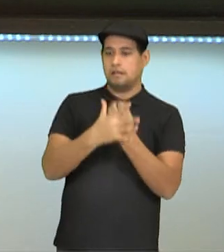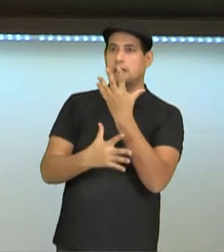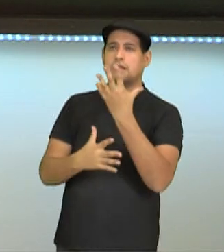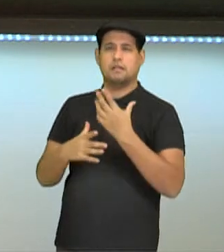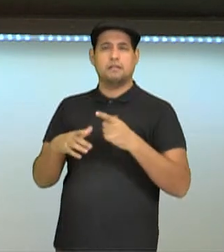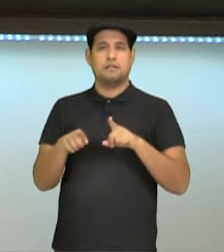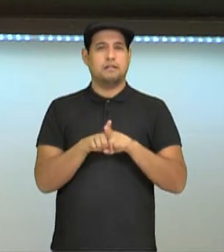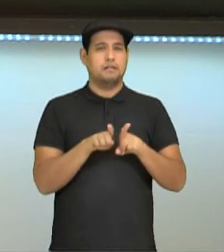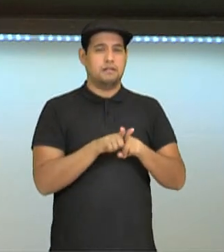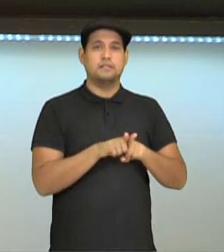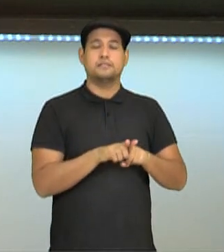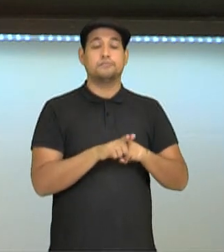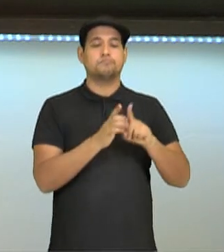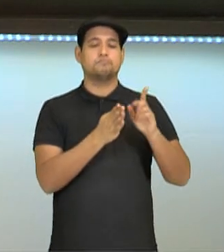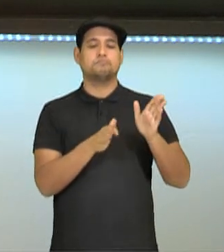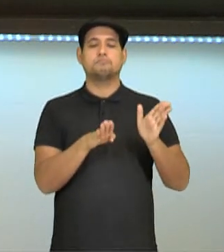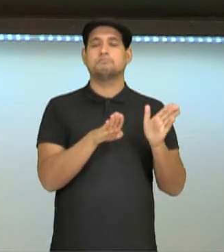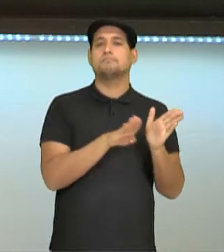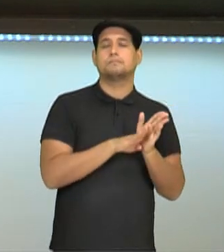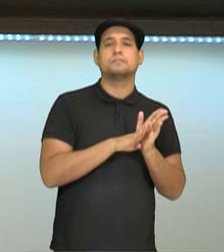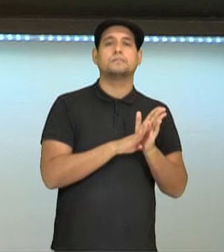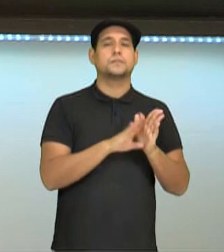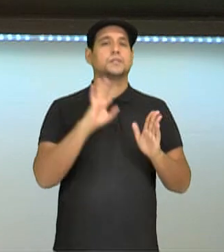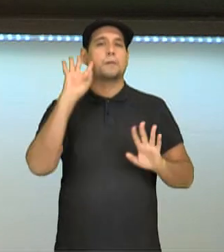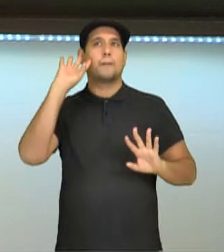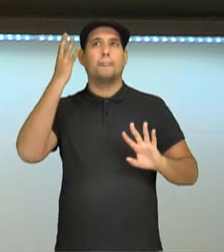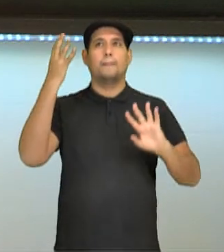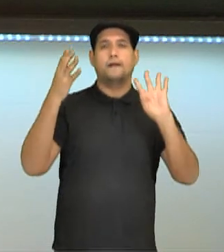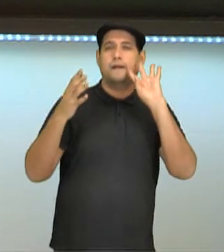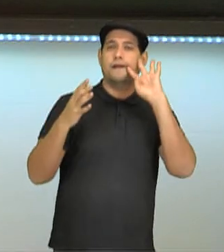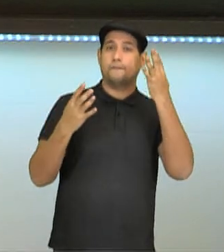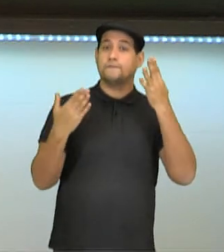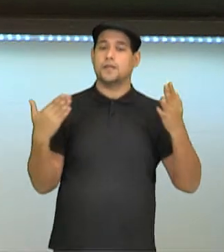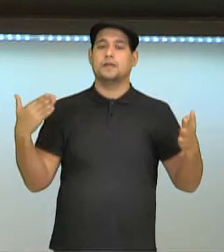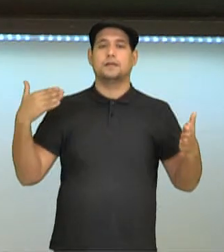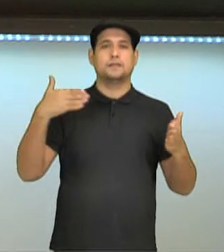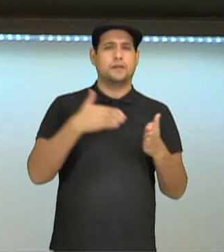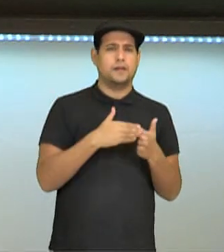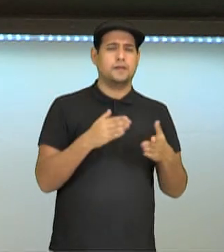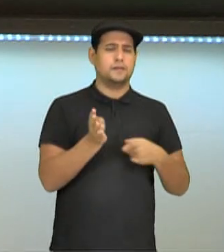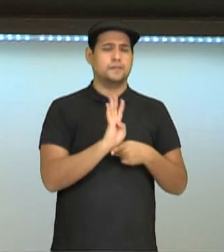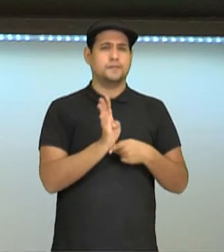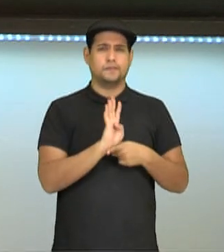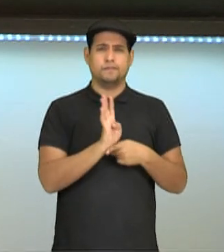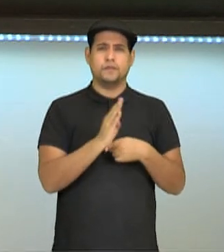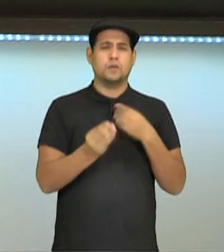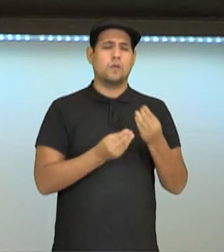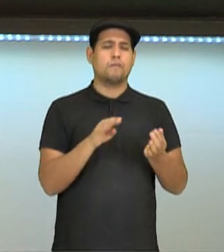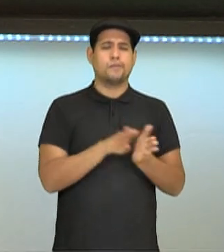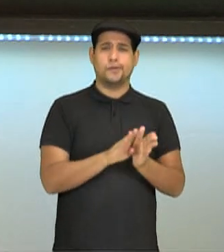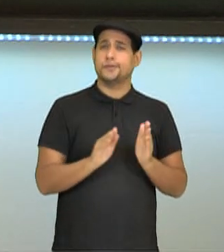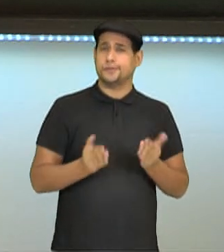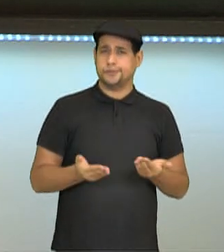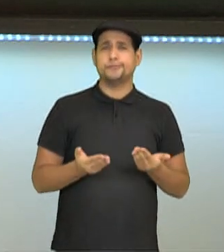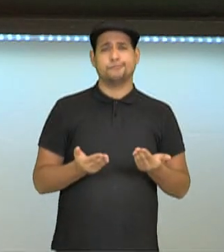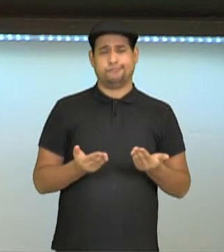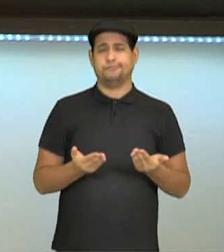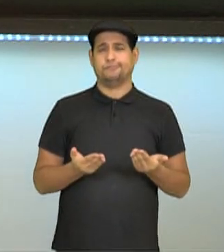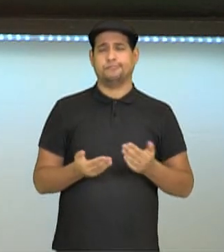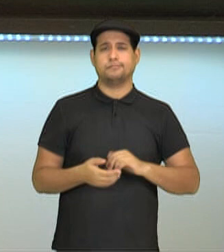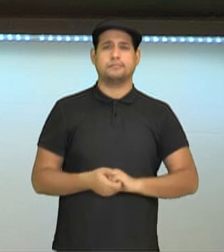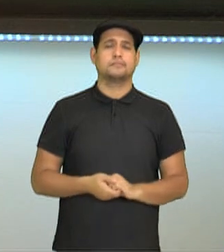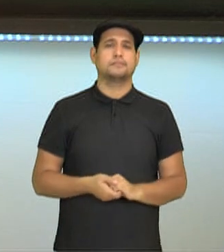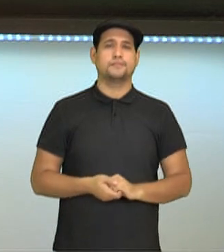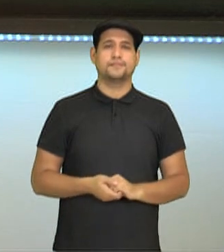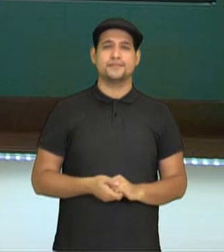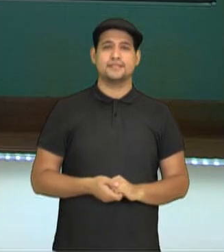que chegaram, que foram acontecendo até o cinema como ele é hoje, como ele é concebido